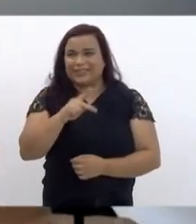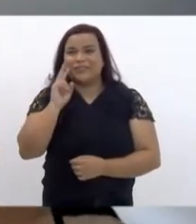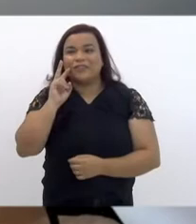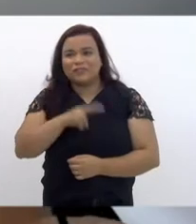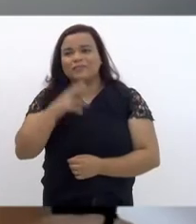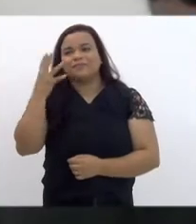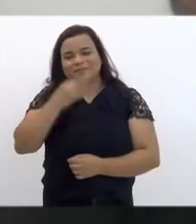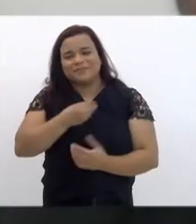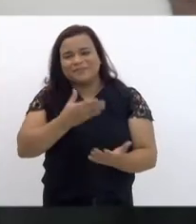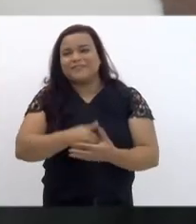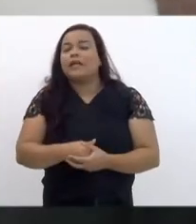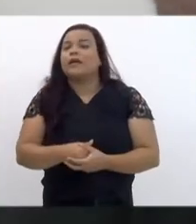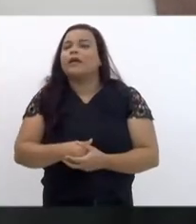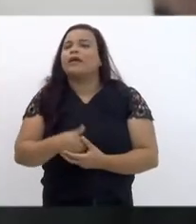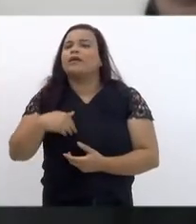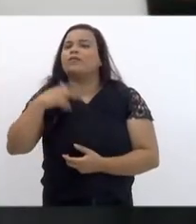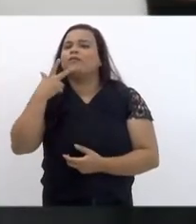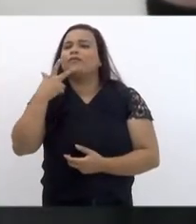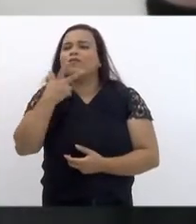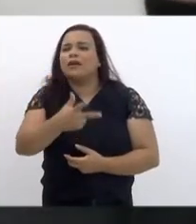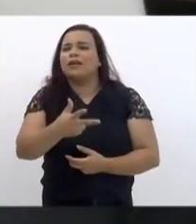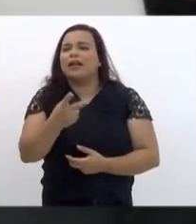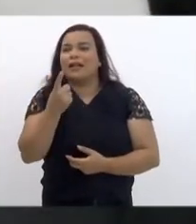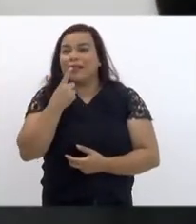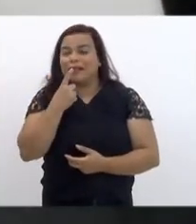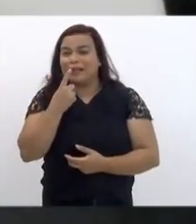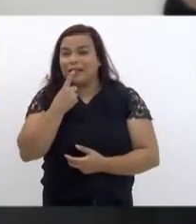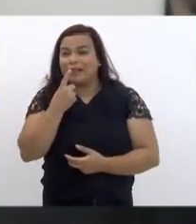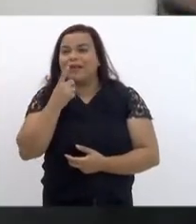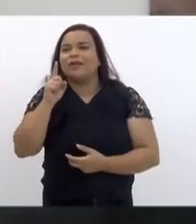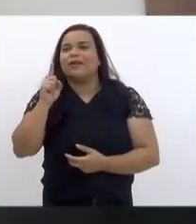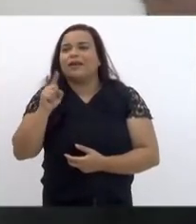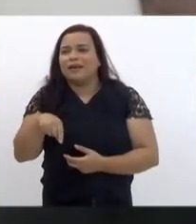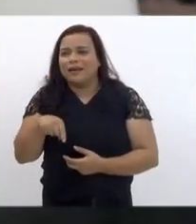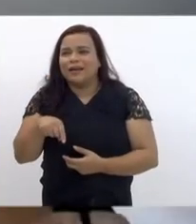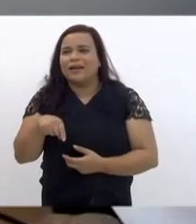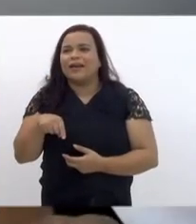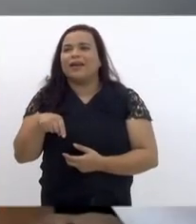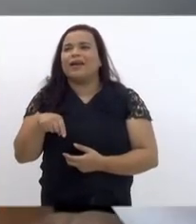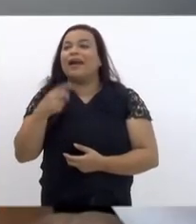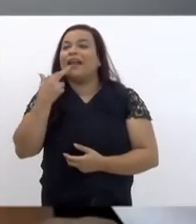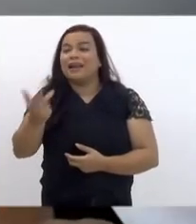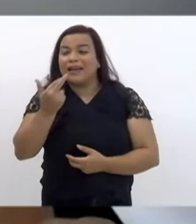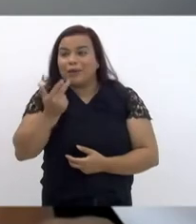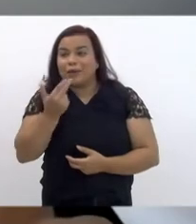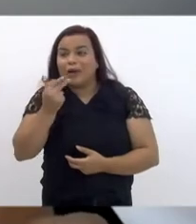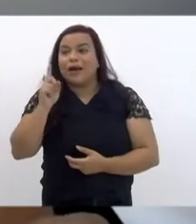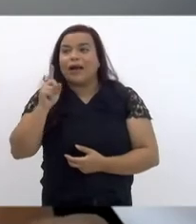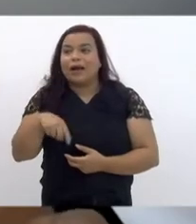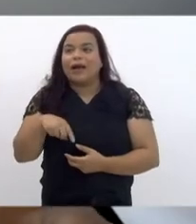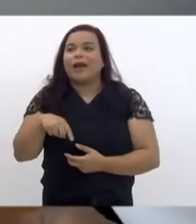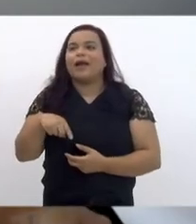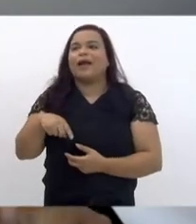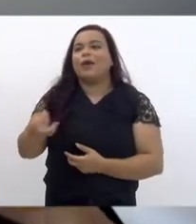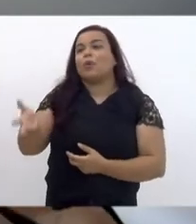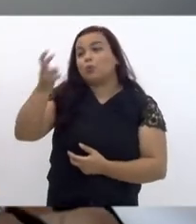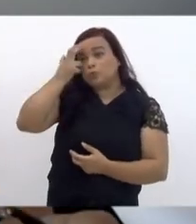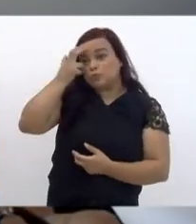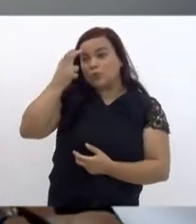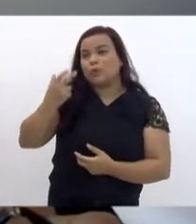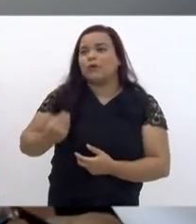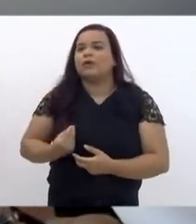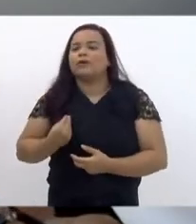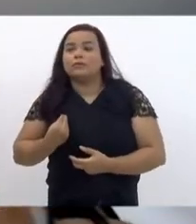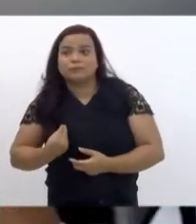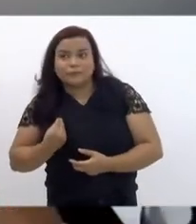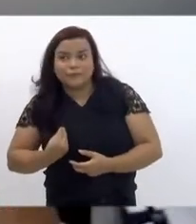Rodrigo Amorim que a língua é um fenômeno cultural vivo e dinâmico. Não, não, senhor deputado, com todo o respeito ao senhor,